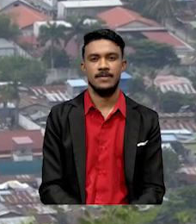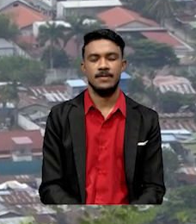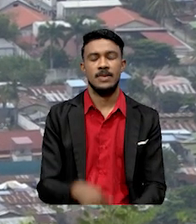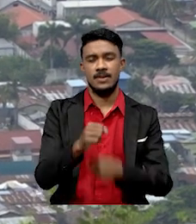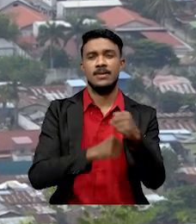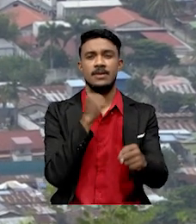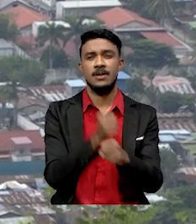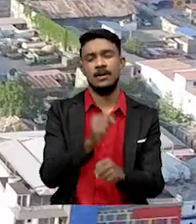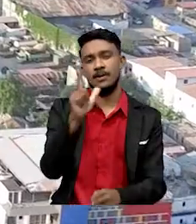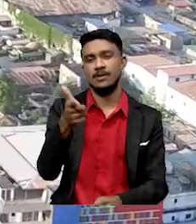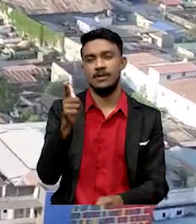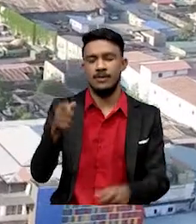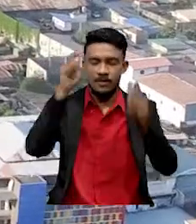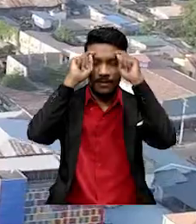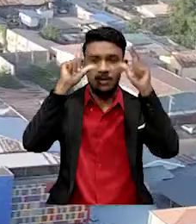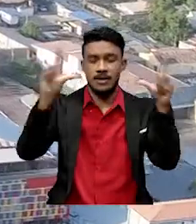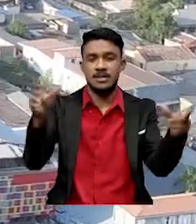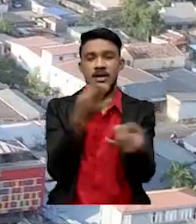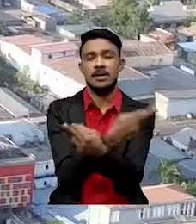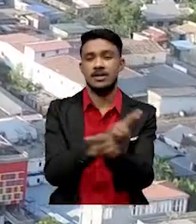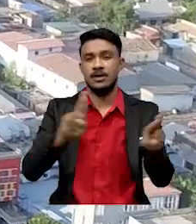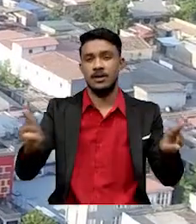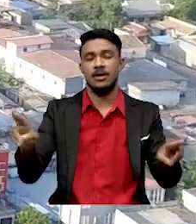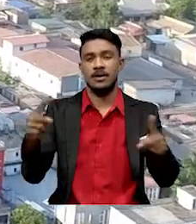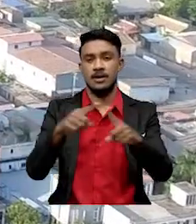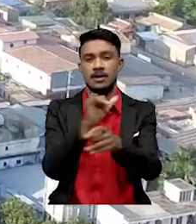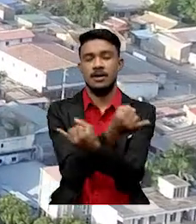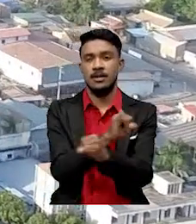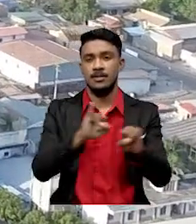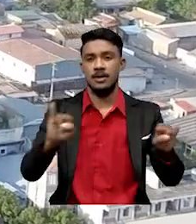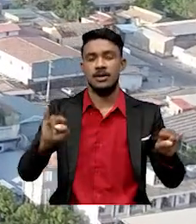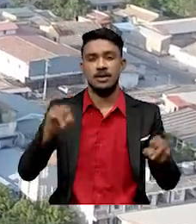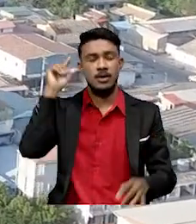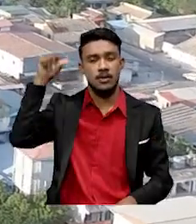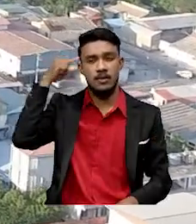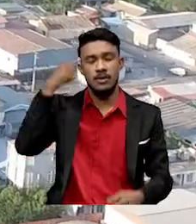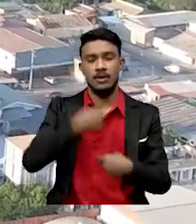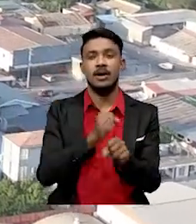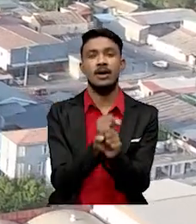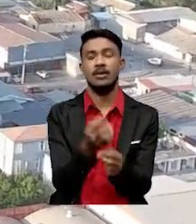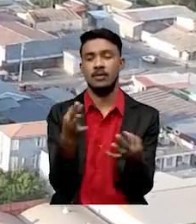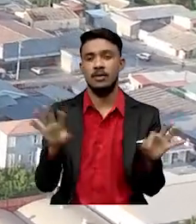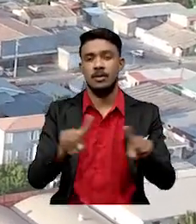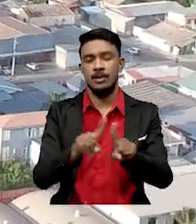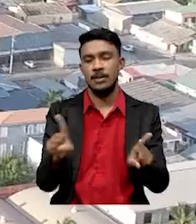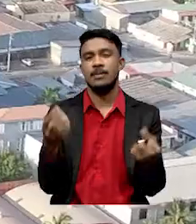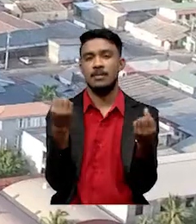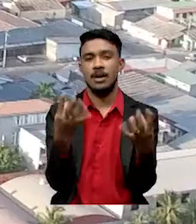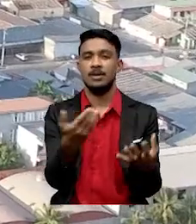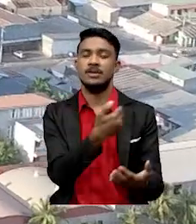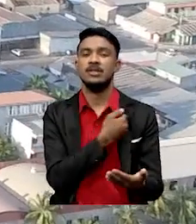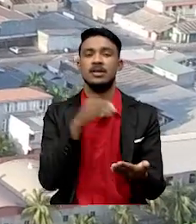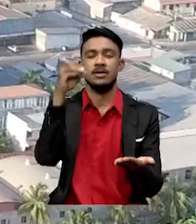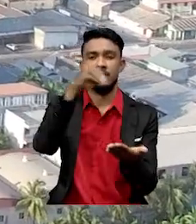Tinang Ruanulona, Timor-Leste restaura nini independência. Buat balo ma governo estabeleciona, mai beia buat barak mak sedau